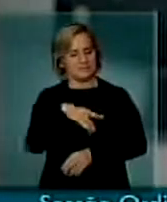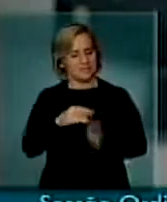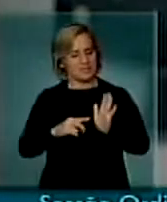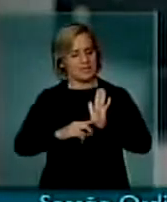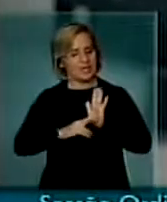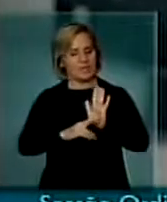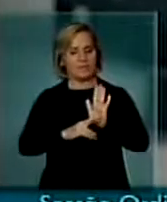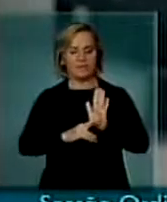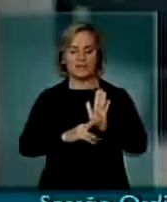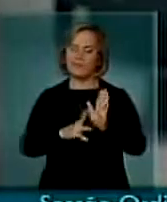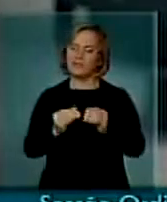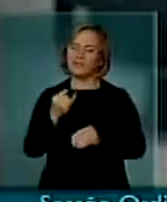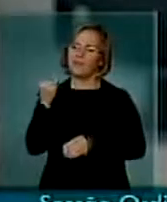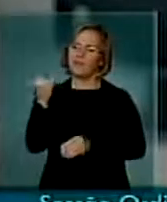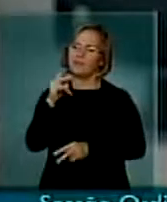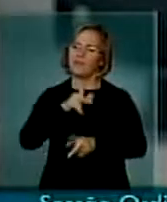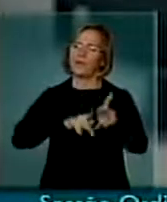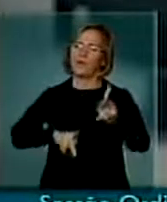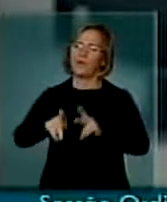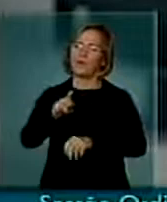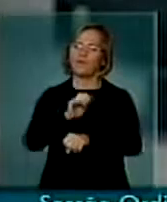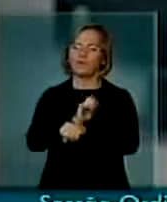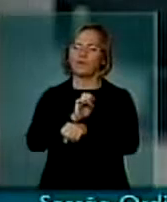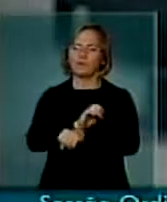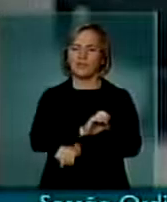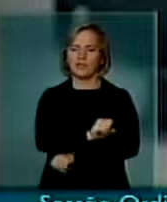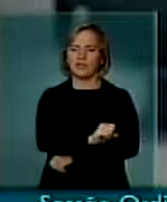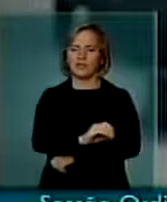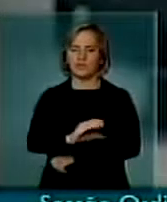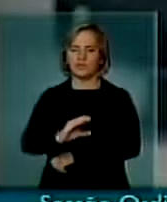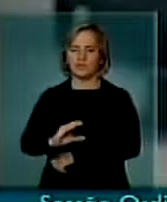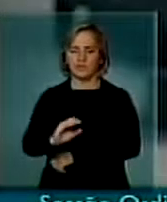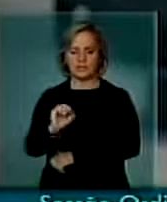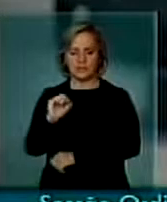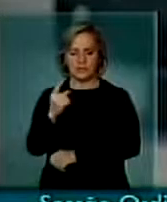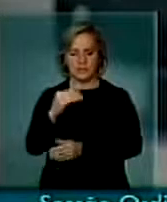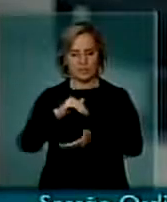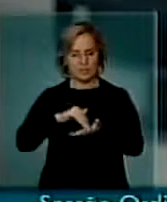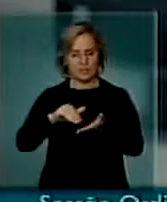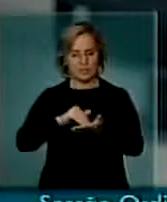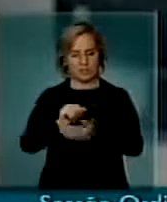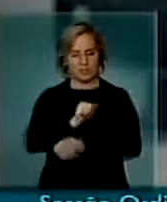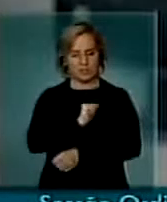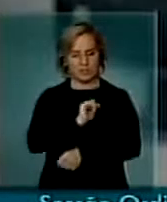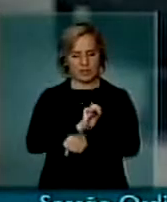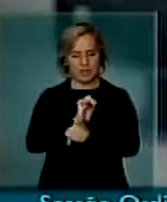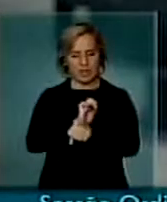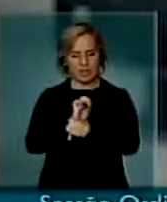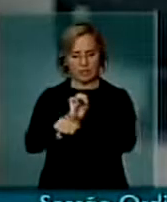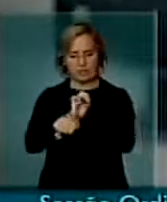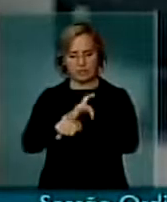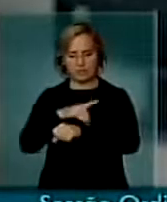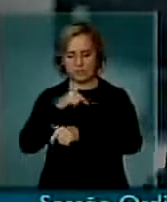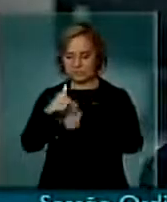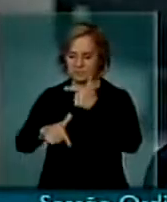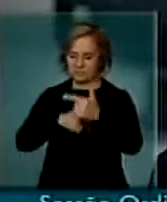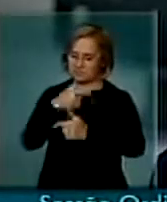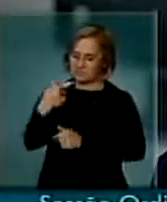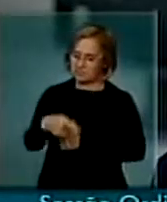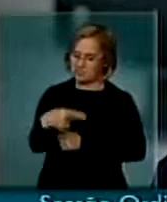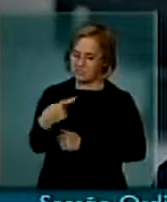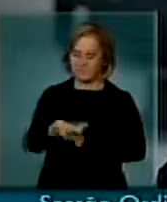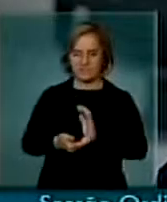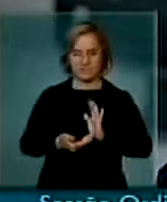brilhantismo o povo de Santa Catarina, ex-secretário de Estado, atuante deputado nesta